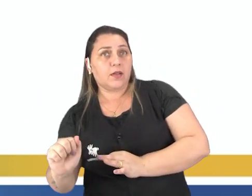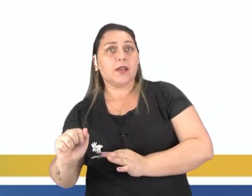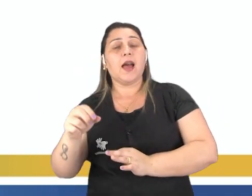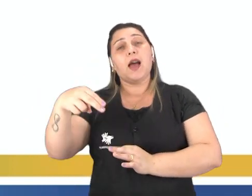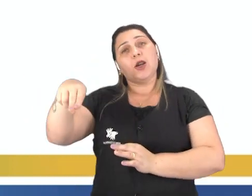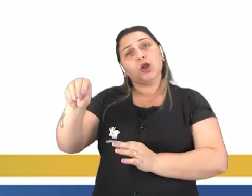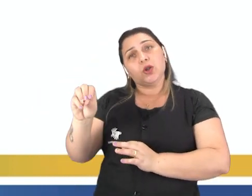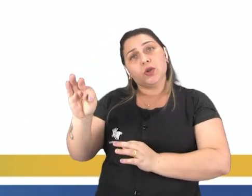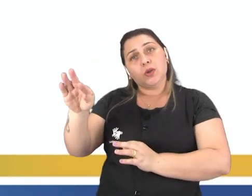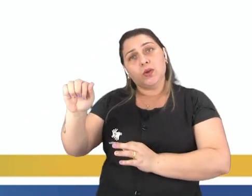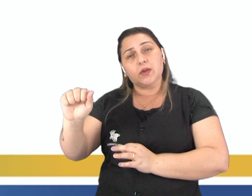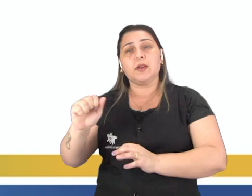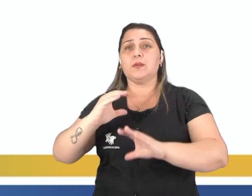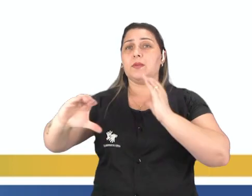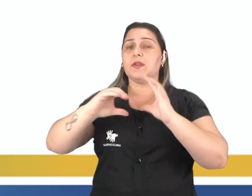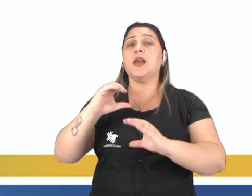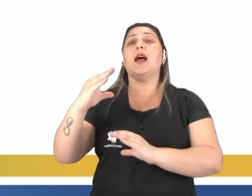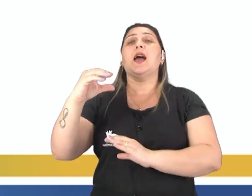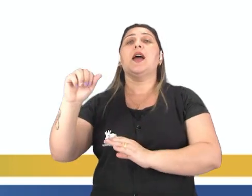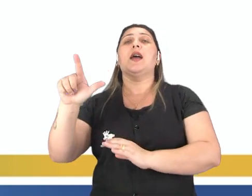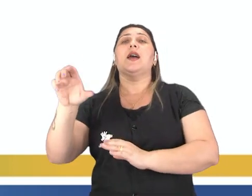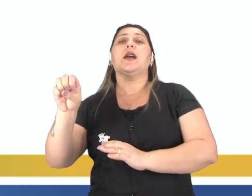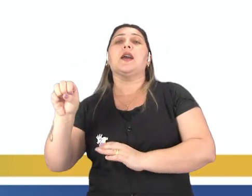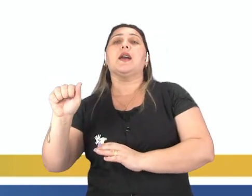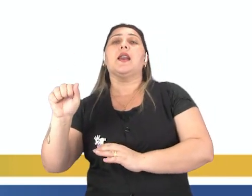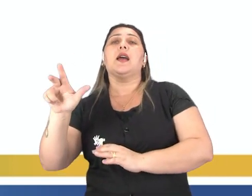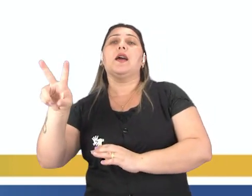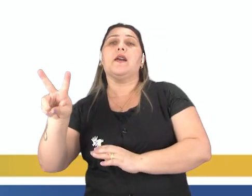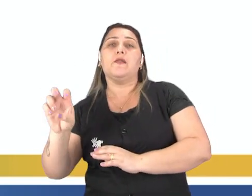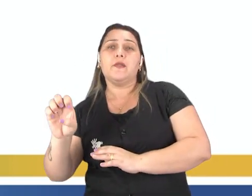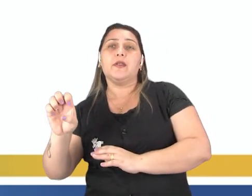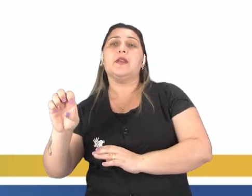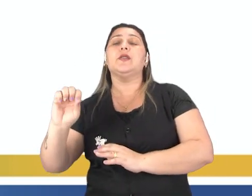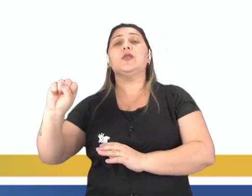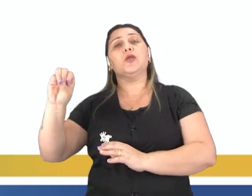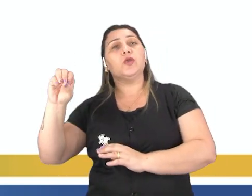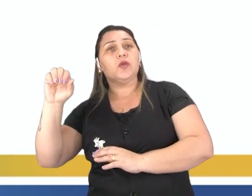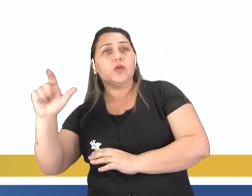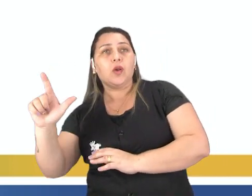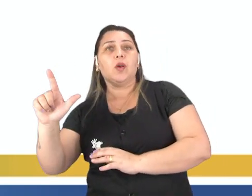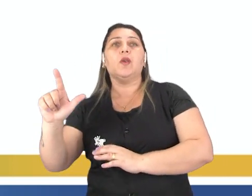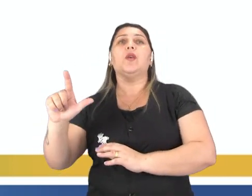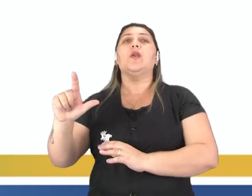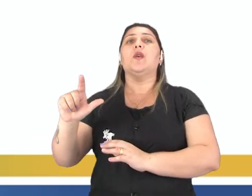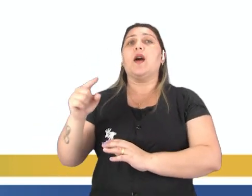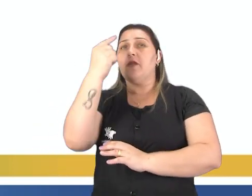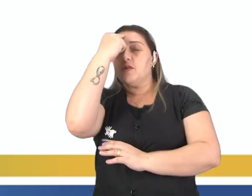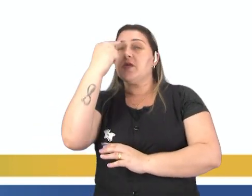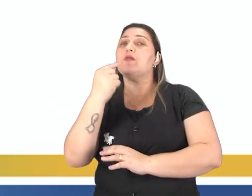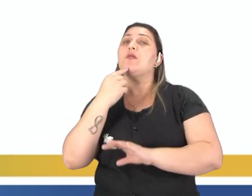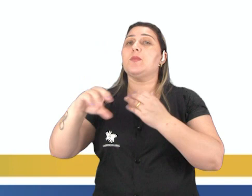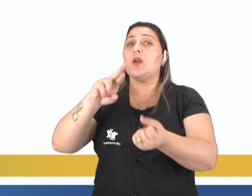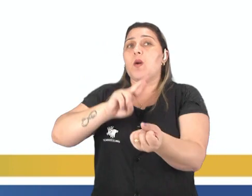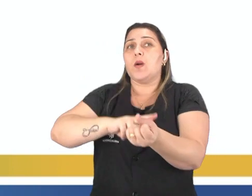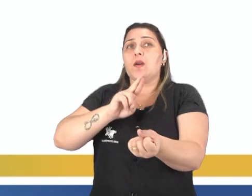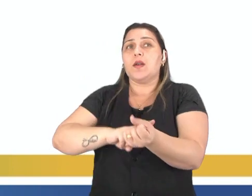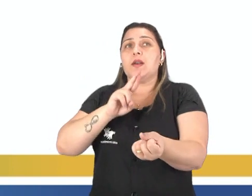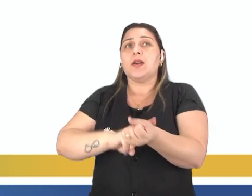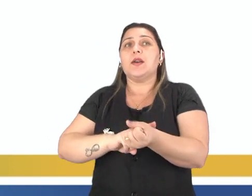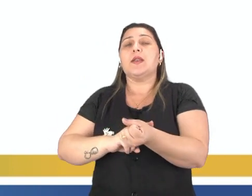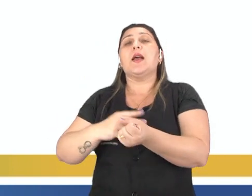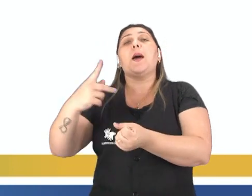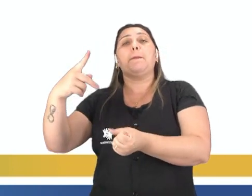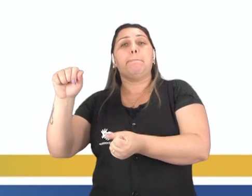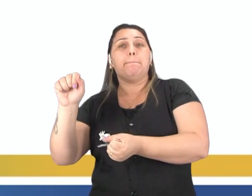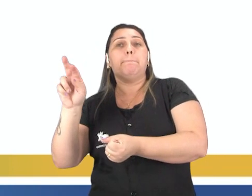notas musicais, clave de sol, figuras musicais ou rítmicas, partitura convencional, partitura não